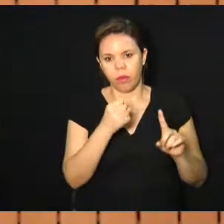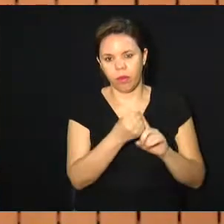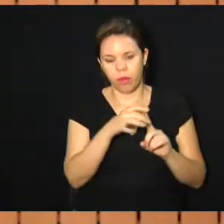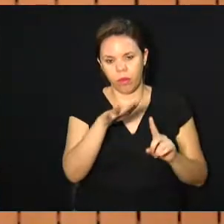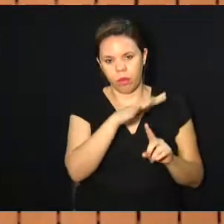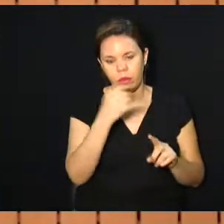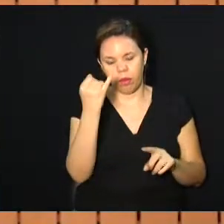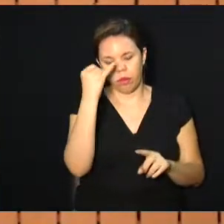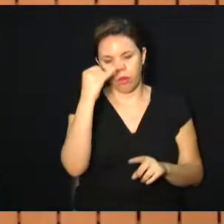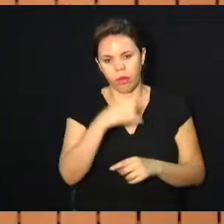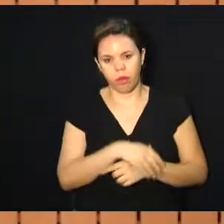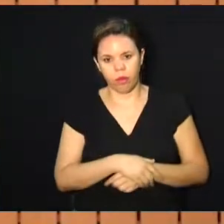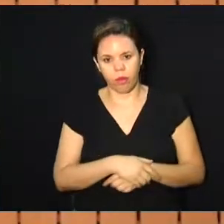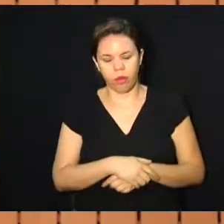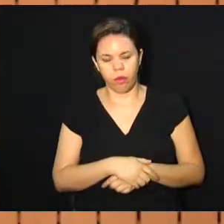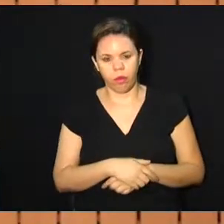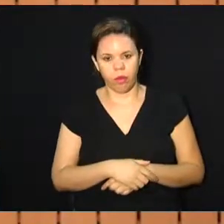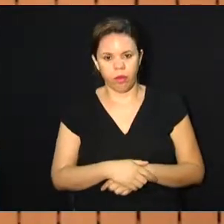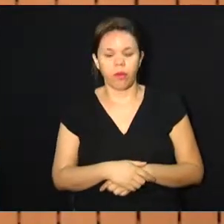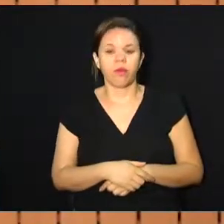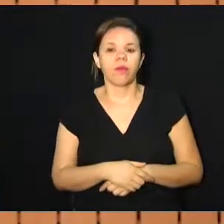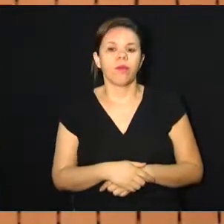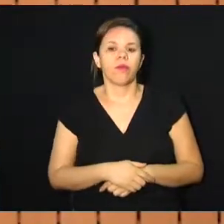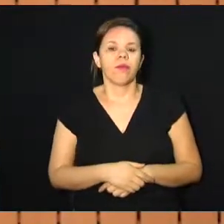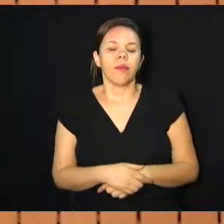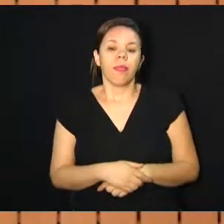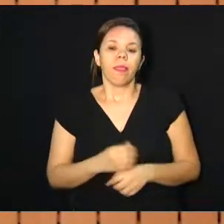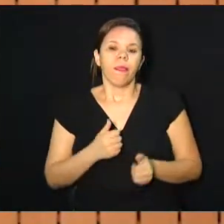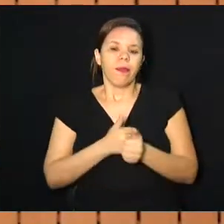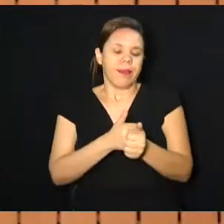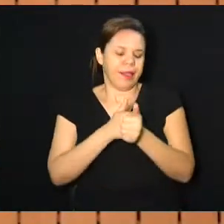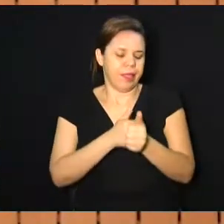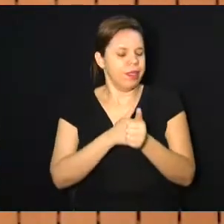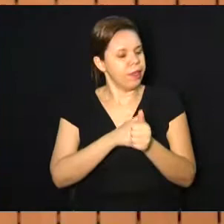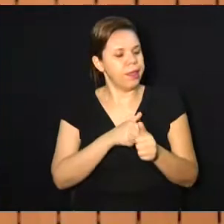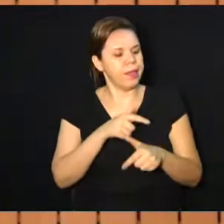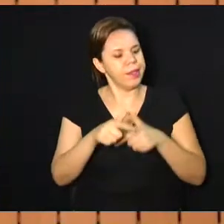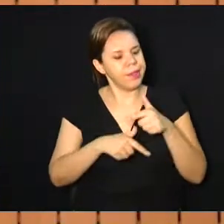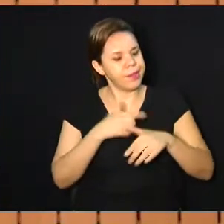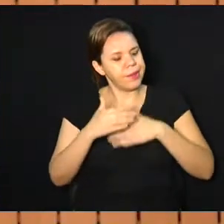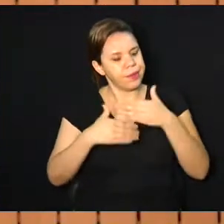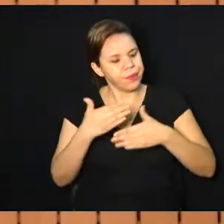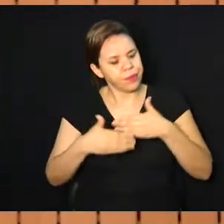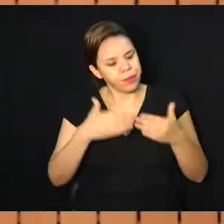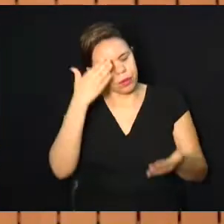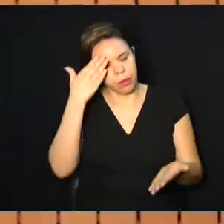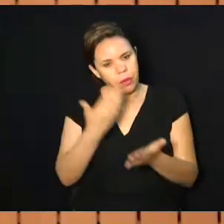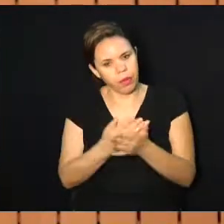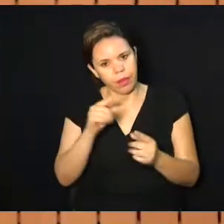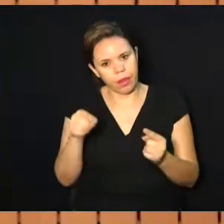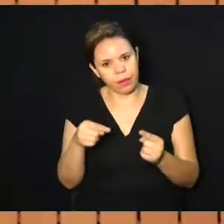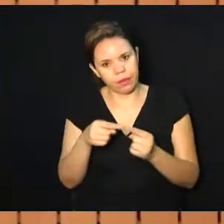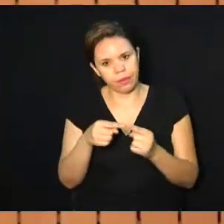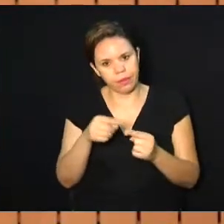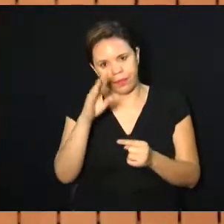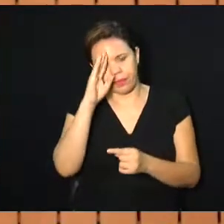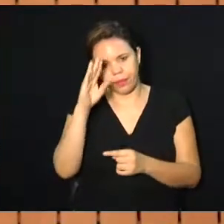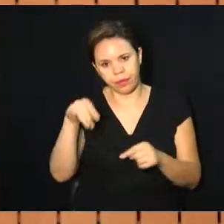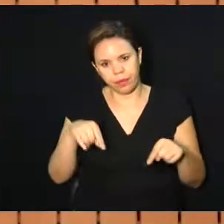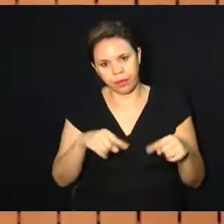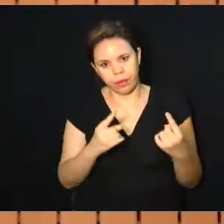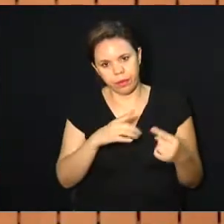super importante de estar acompanhando esse processo. Acredito que o objetivo e o principal desafio